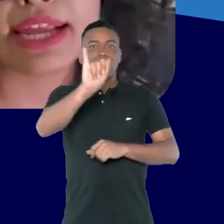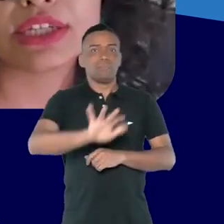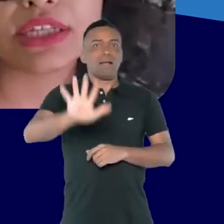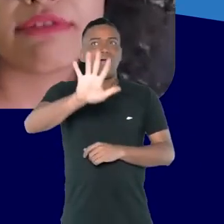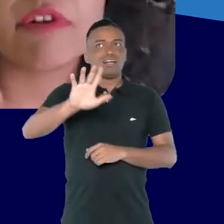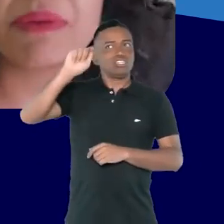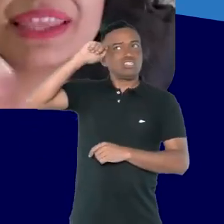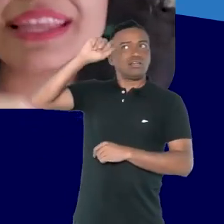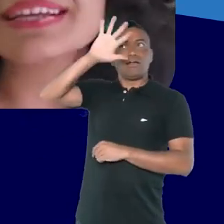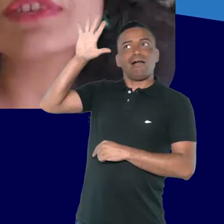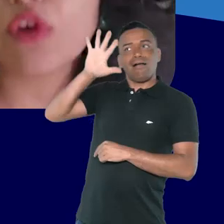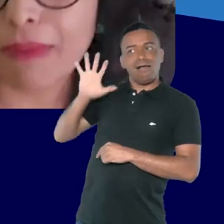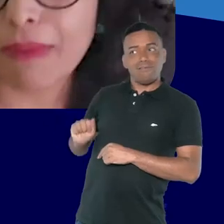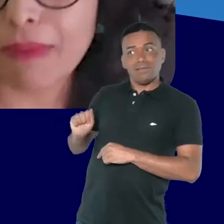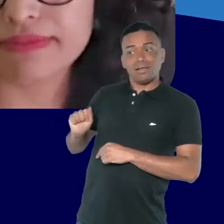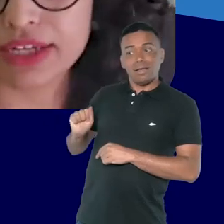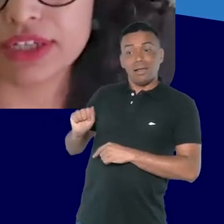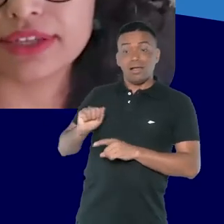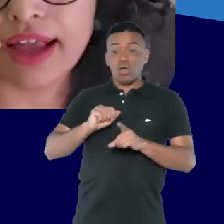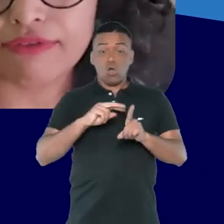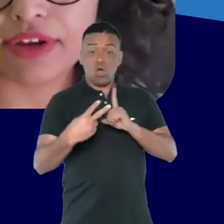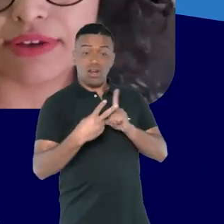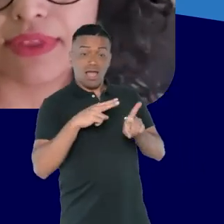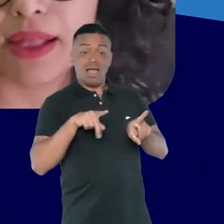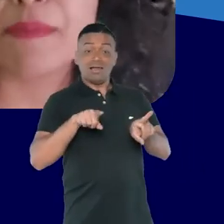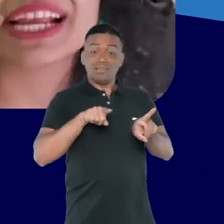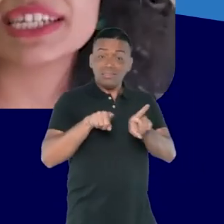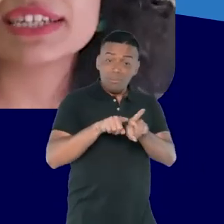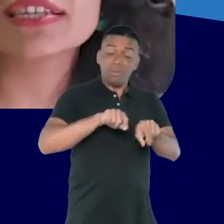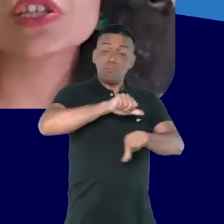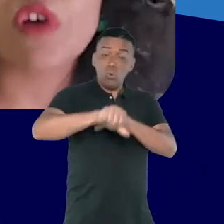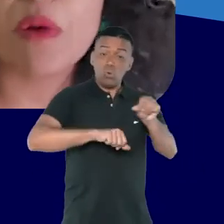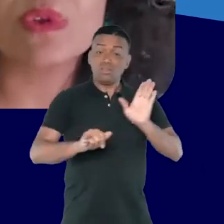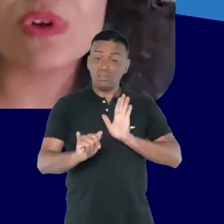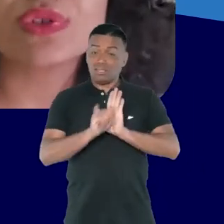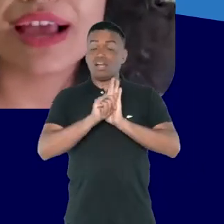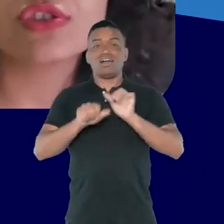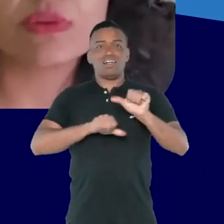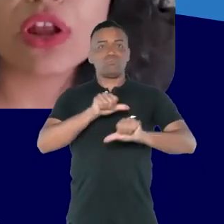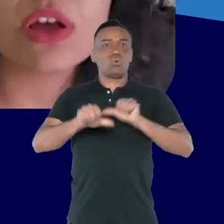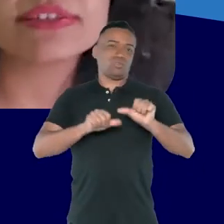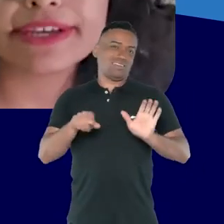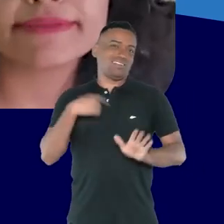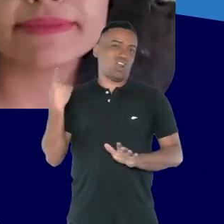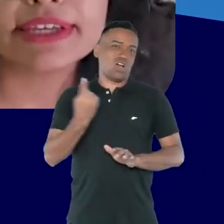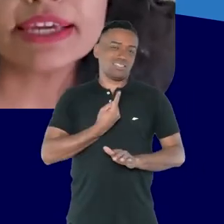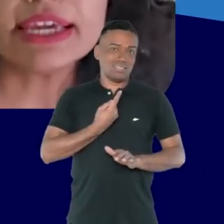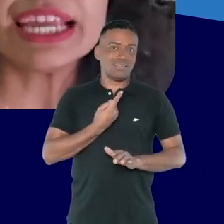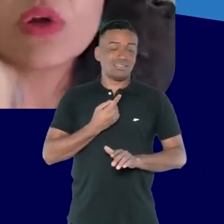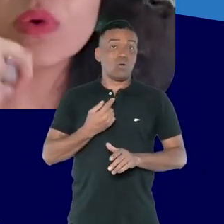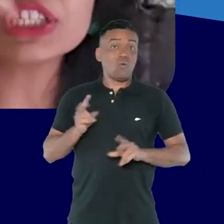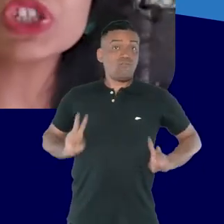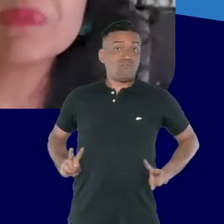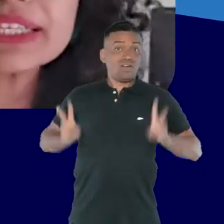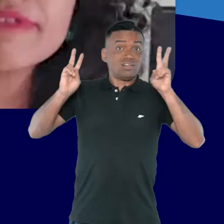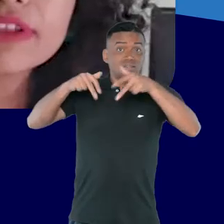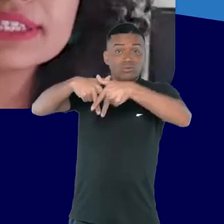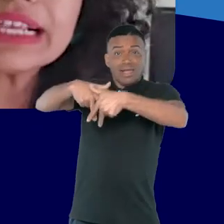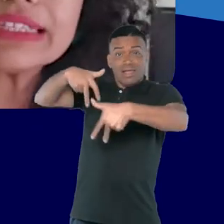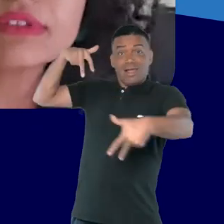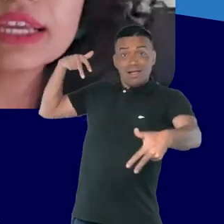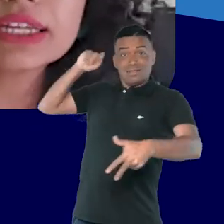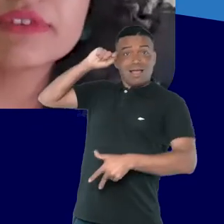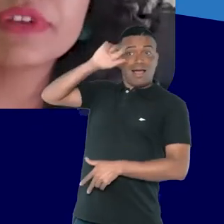numa ideia de vamos transformar a nossa imagem da África, para que a gente transforme o nosso olhar sobre nós mesmos. Então, quando a gente